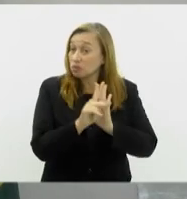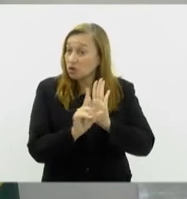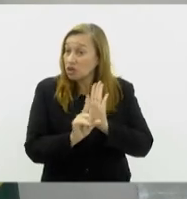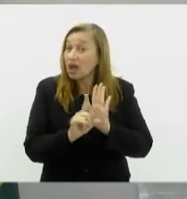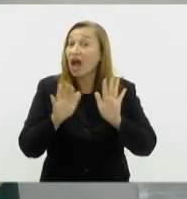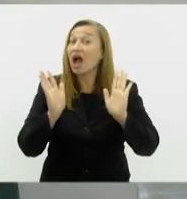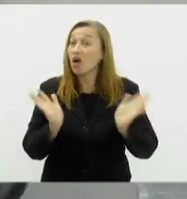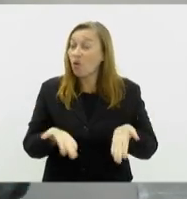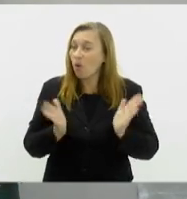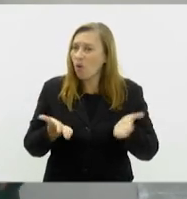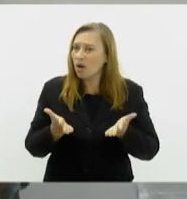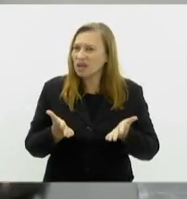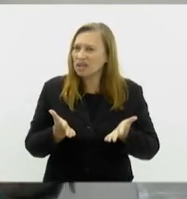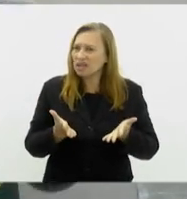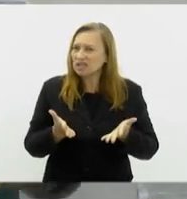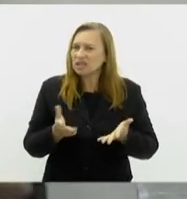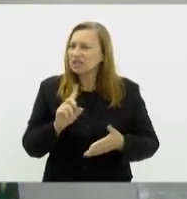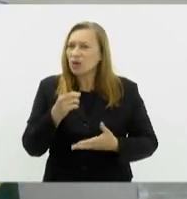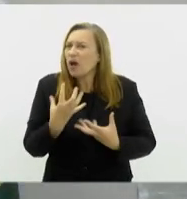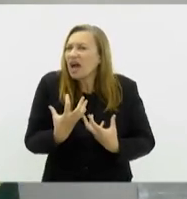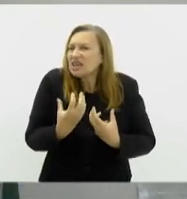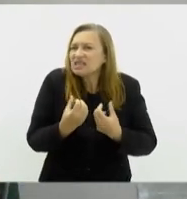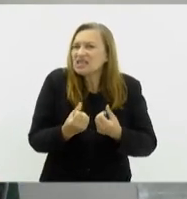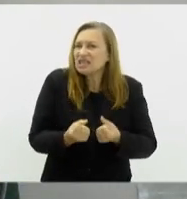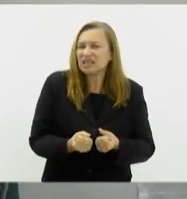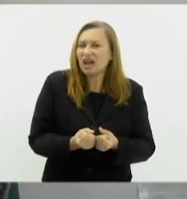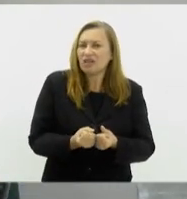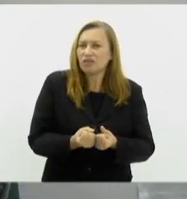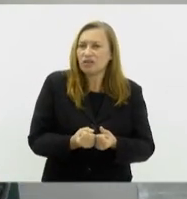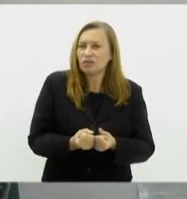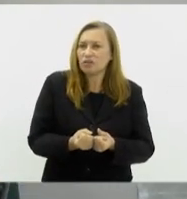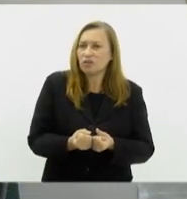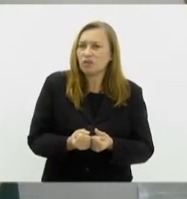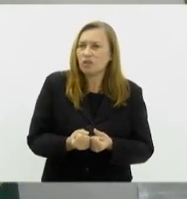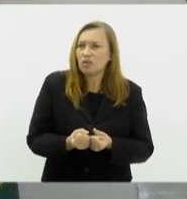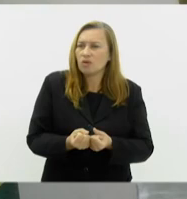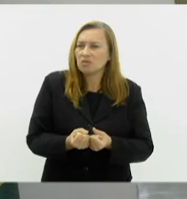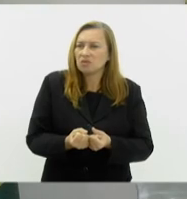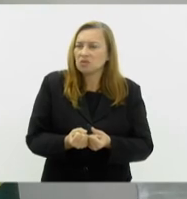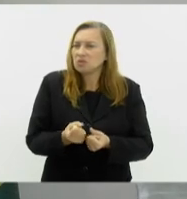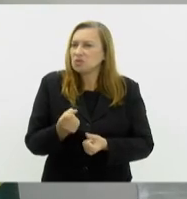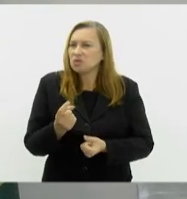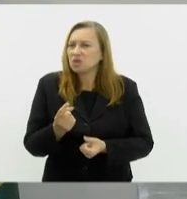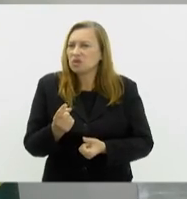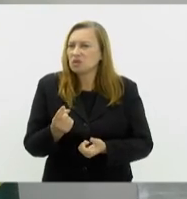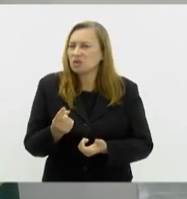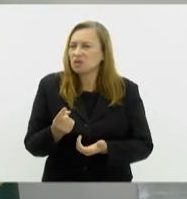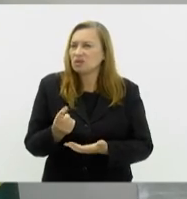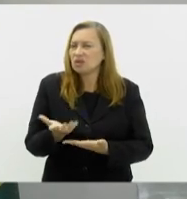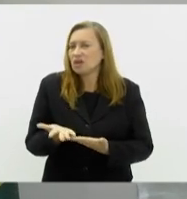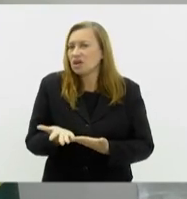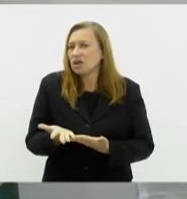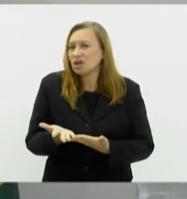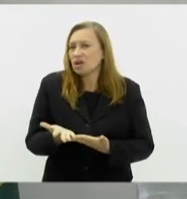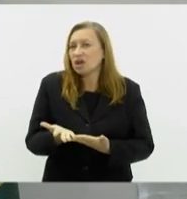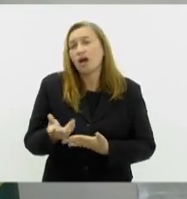agora não é concebível não é razoável não é minimamente razoável presidenta eu